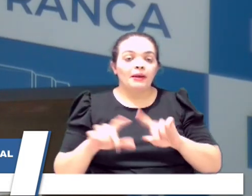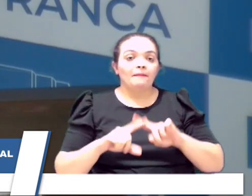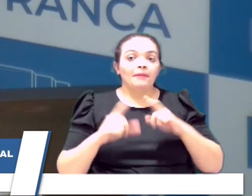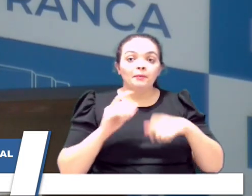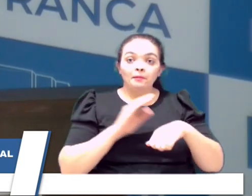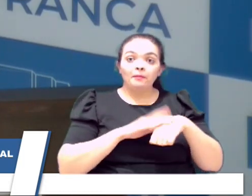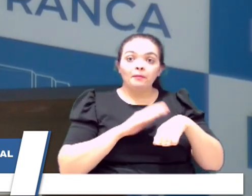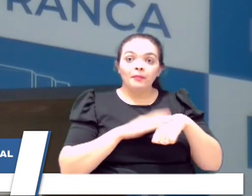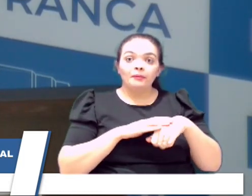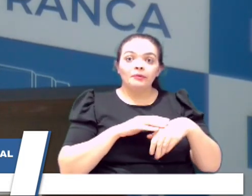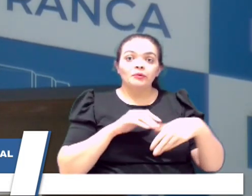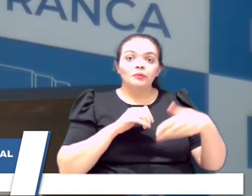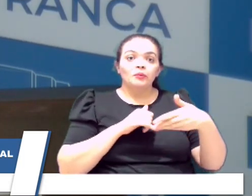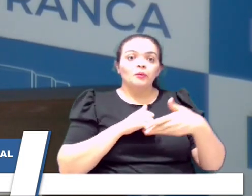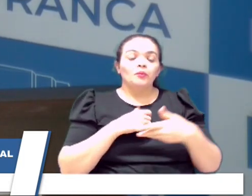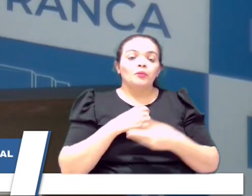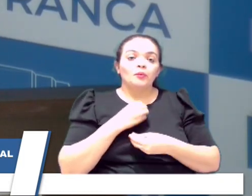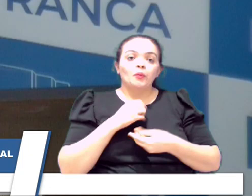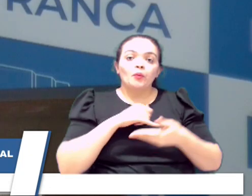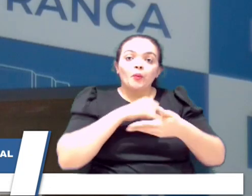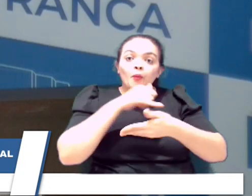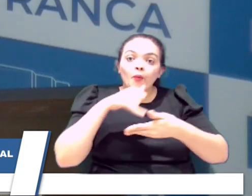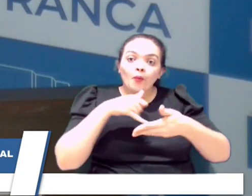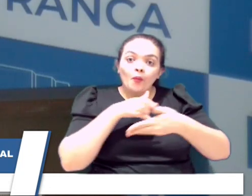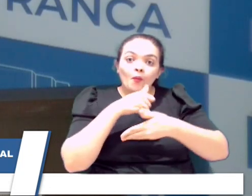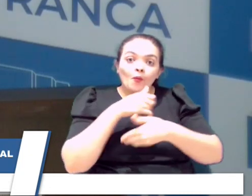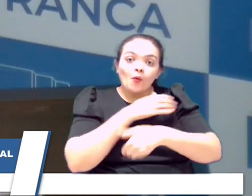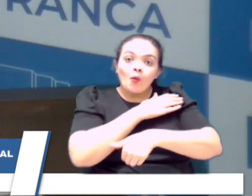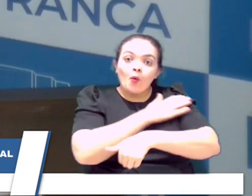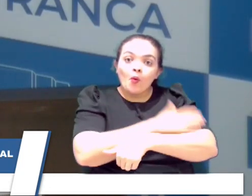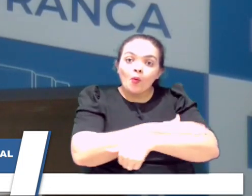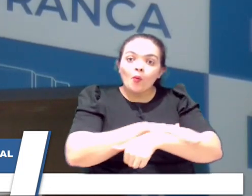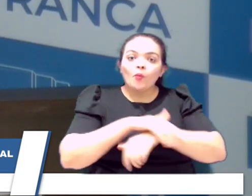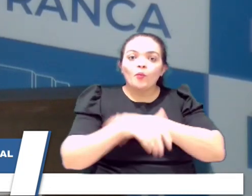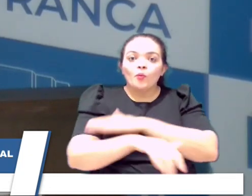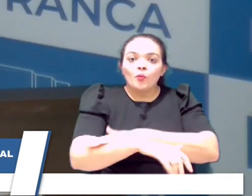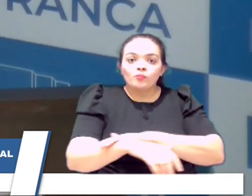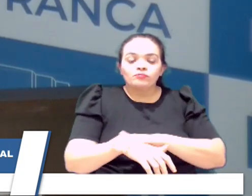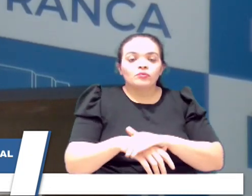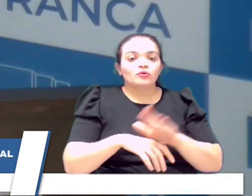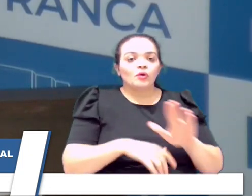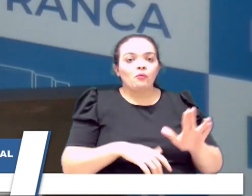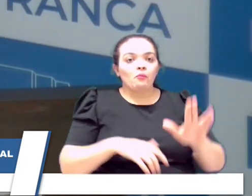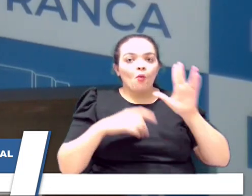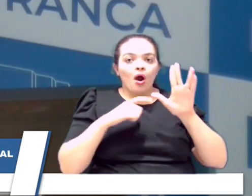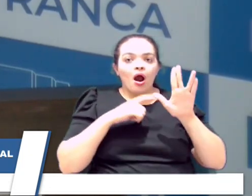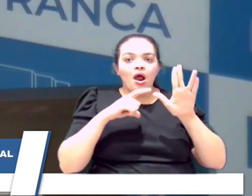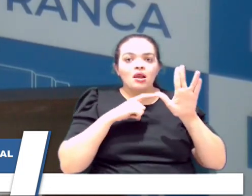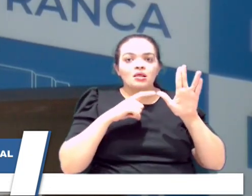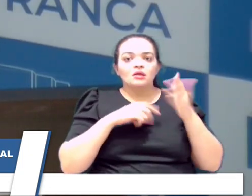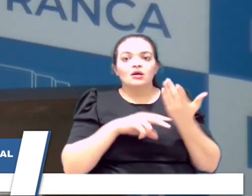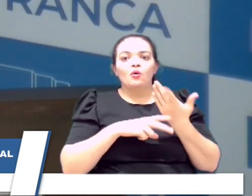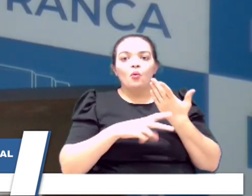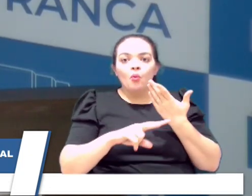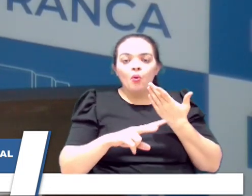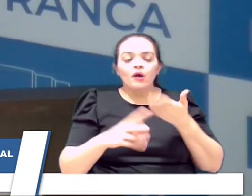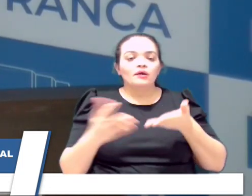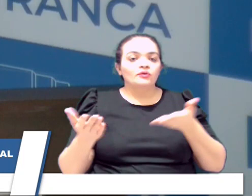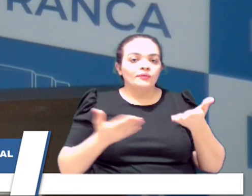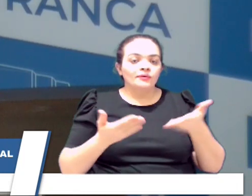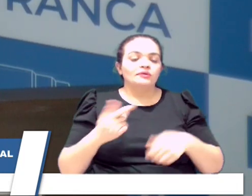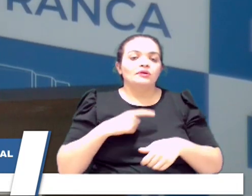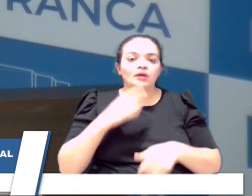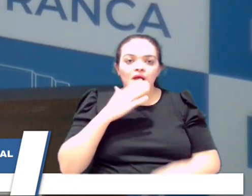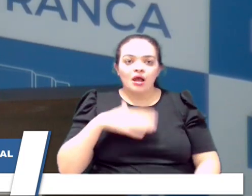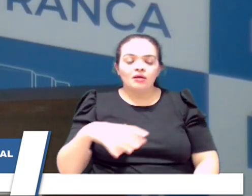que eu começo a conseguir passar aquele creme no corpo dela, massagear o corpo dela, e a cannabis começa a fazer efeito durante o atendimento, e essa criança